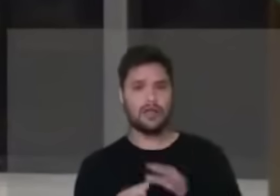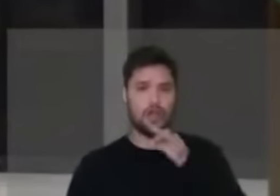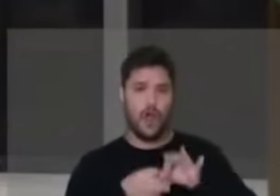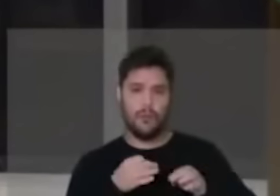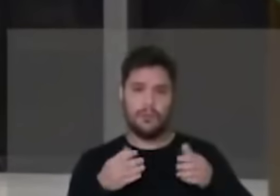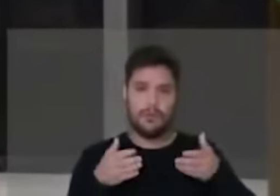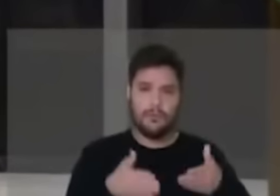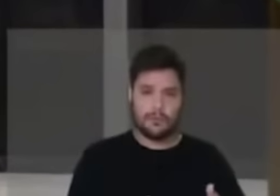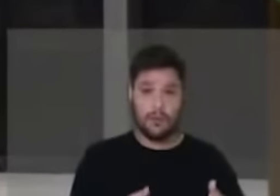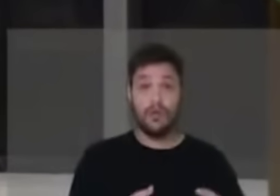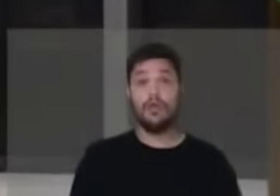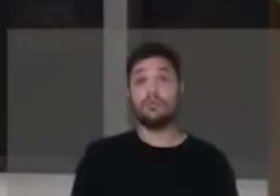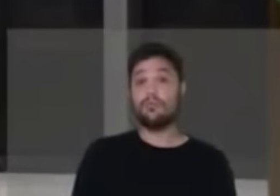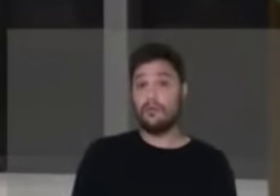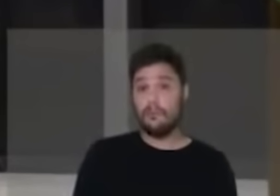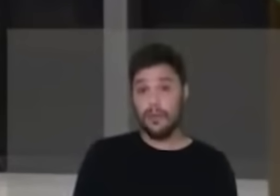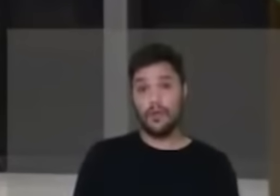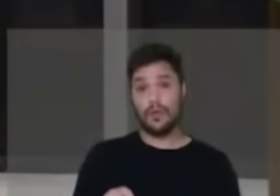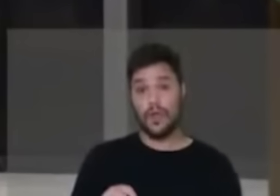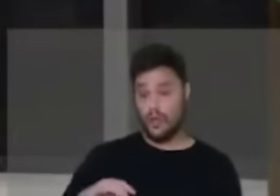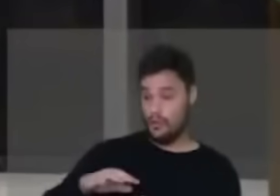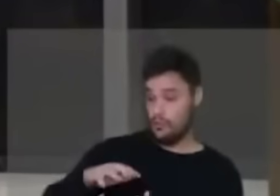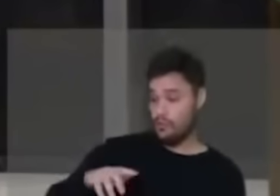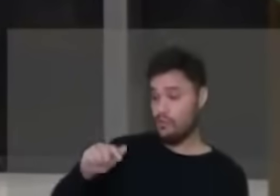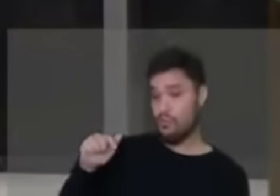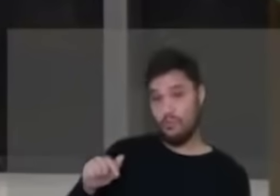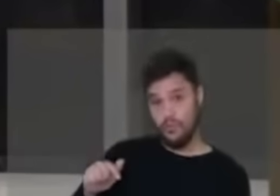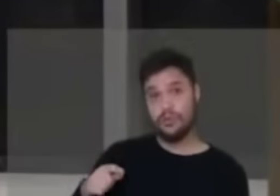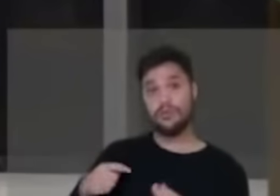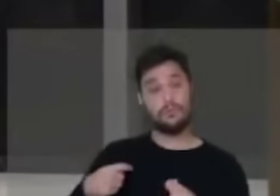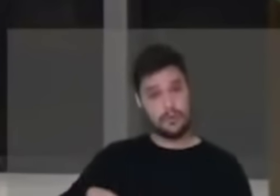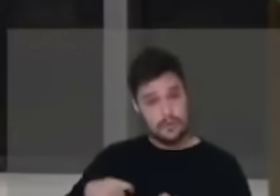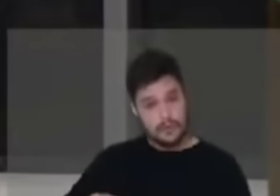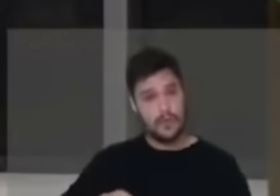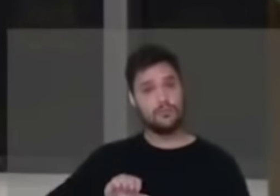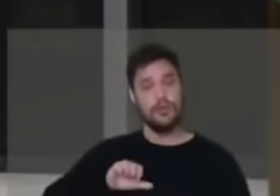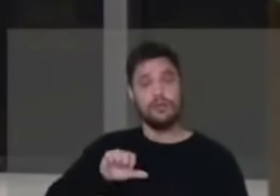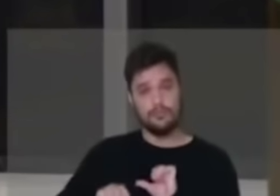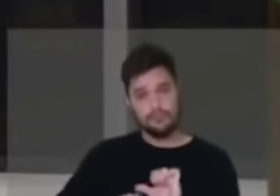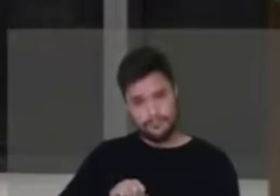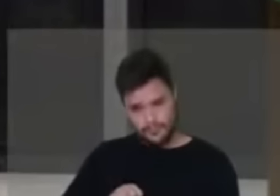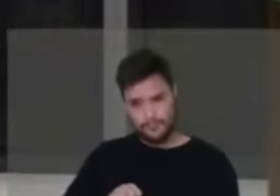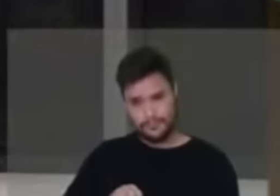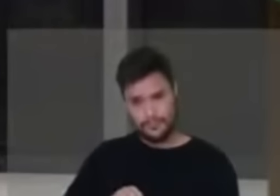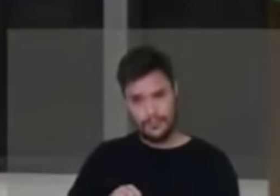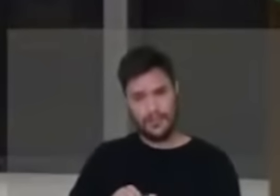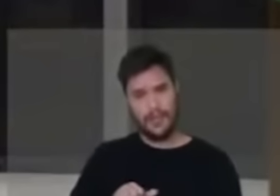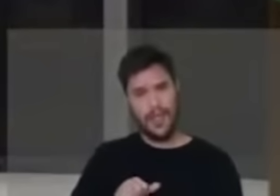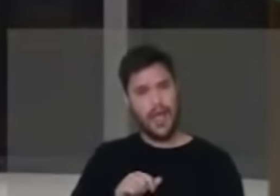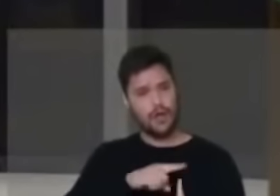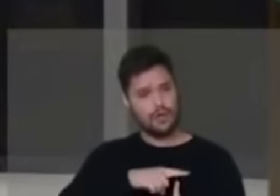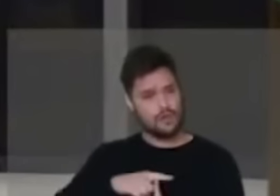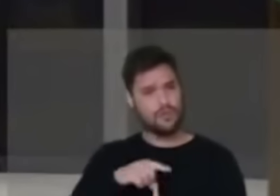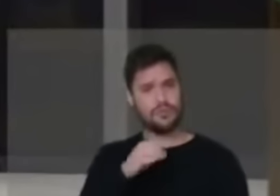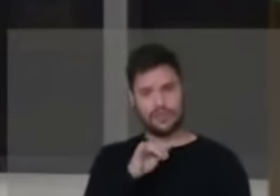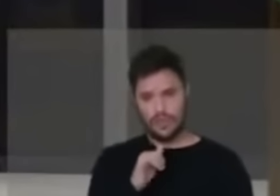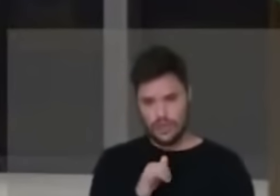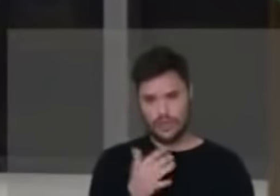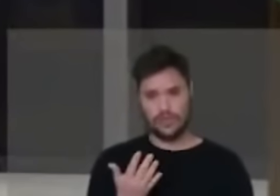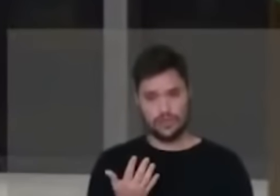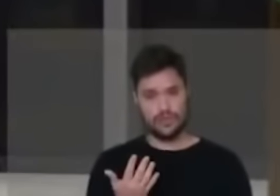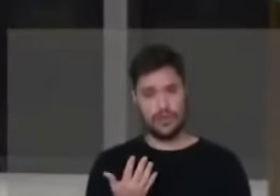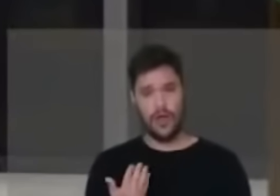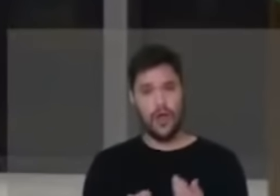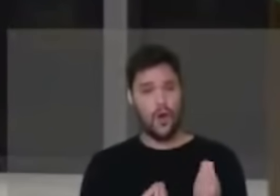ao mesmo tempo em que mundialmente precisamos mudar a base energética e a forma como